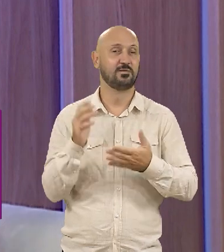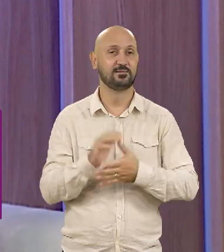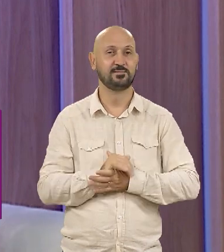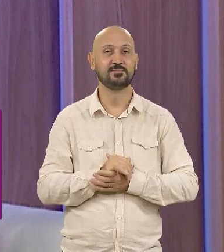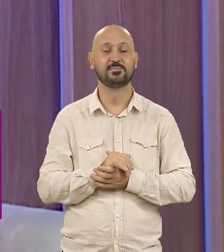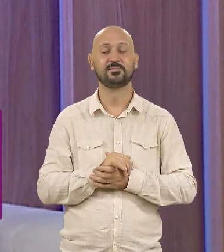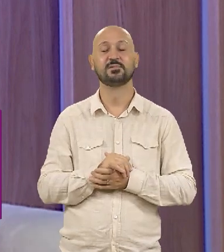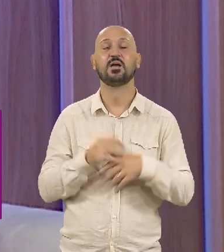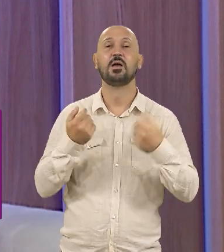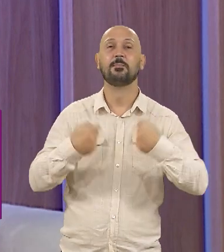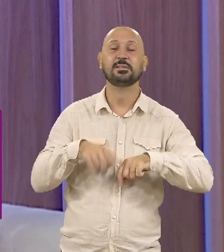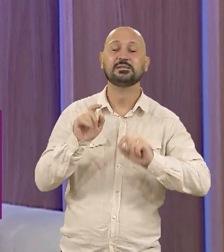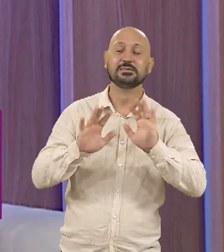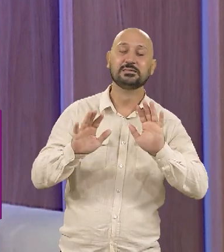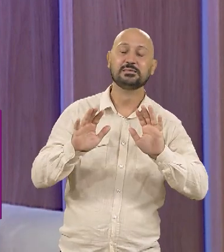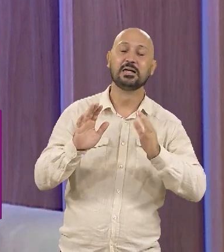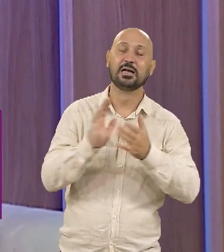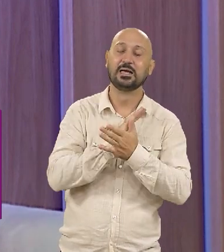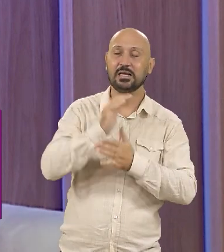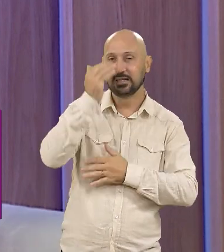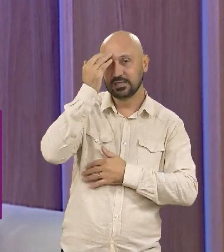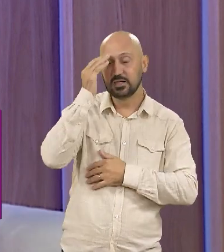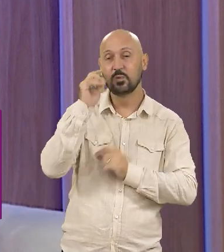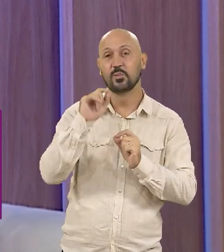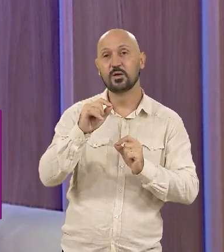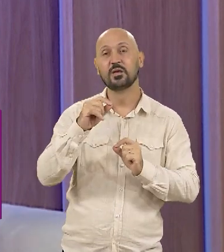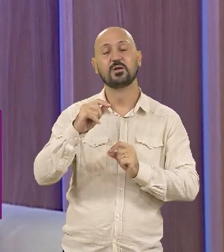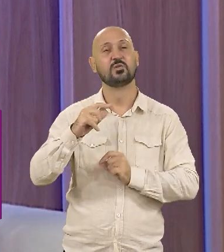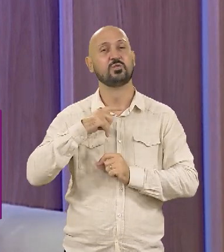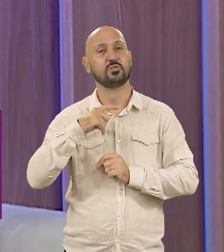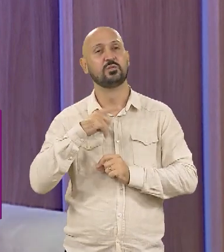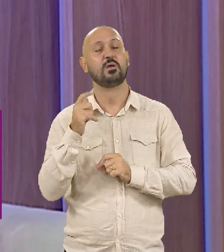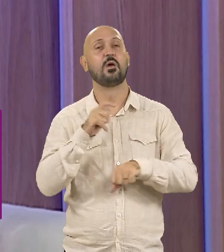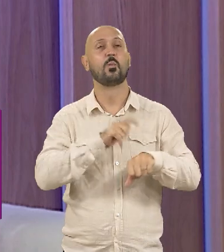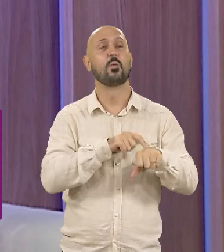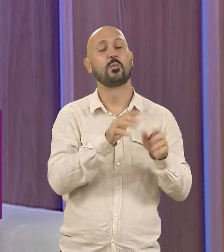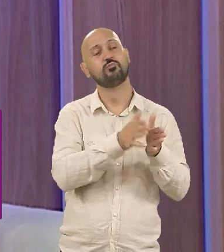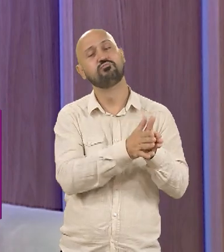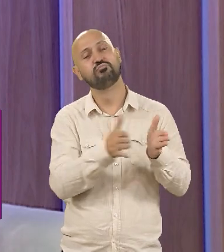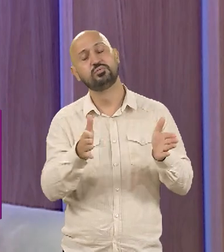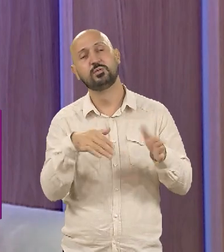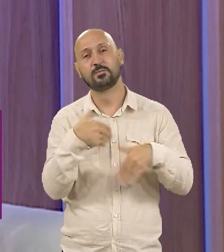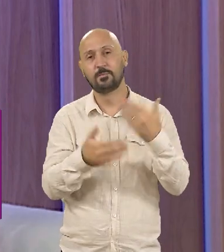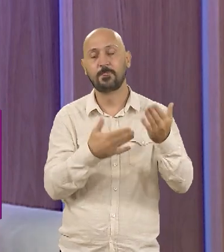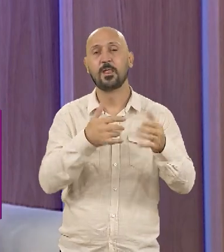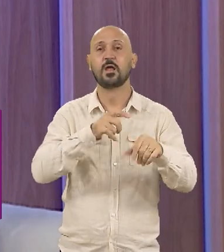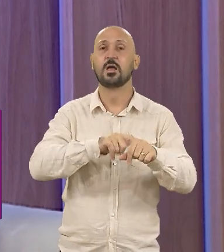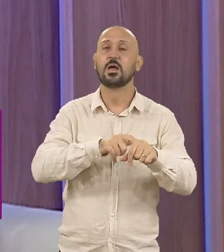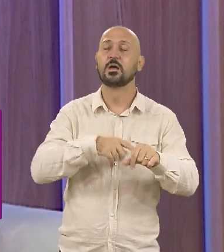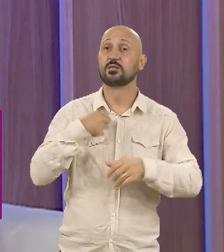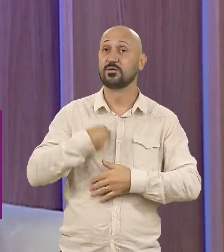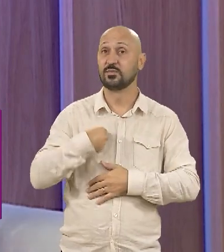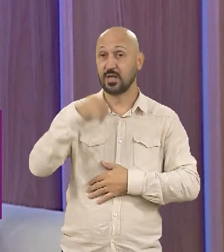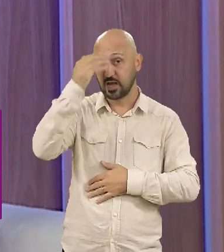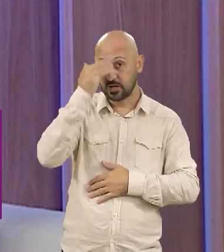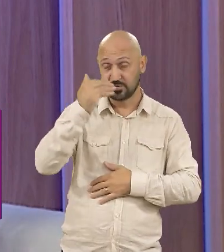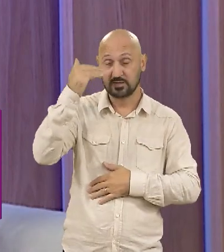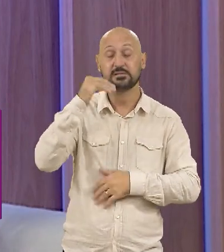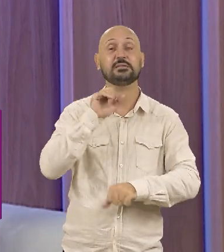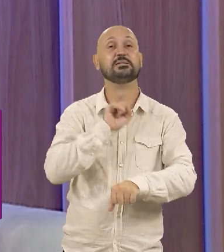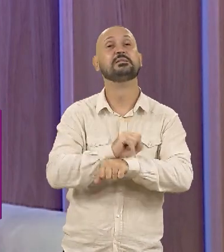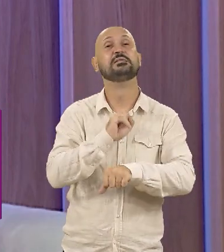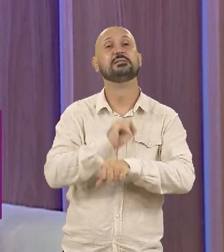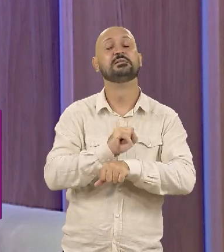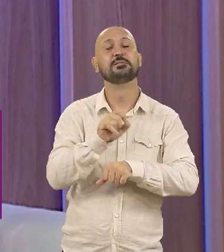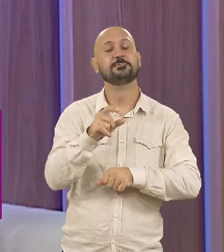gente tem as nossas fases do desenvolvimento e quando chega-se essa vida adulta, espera-se que você já tenha colhido algumas